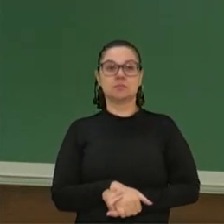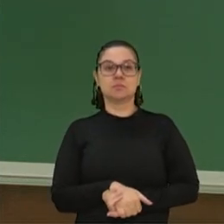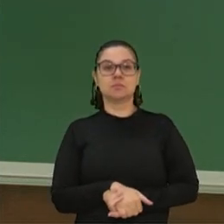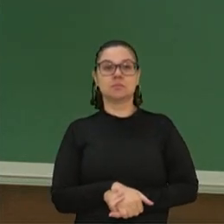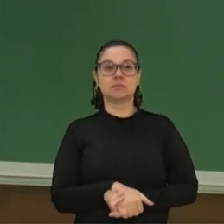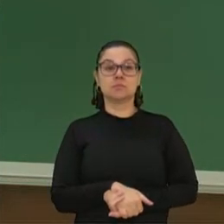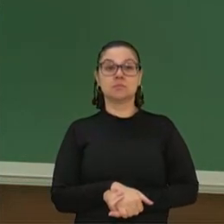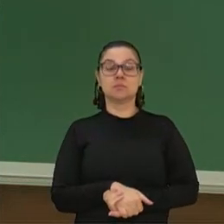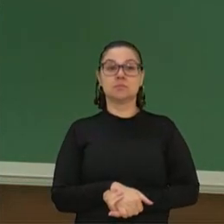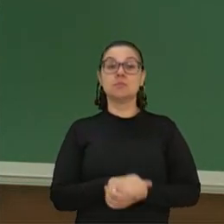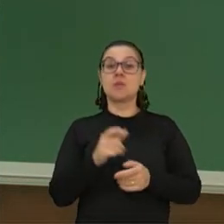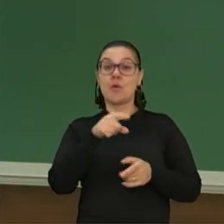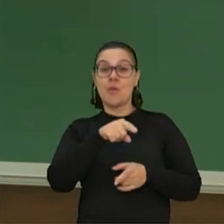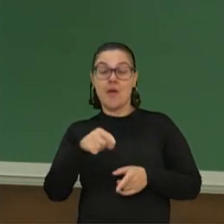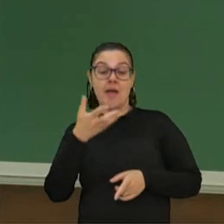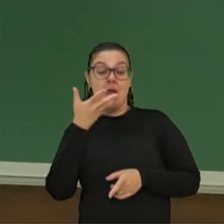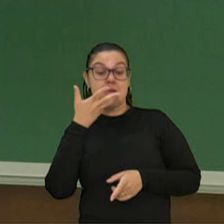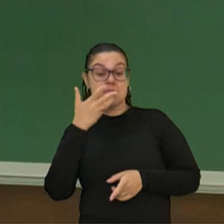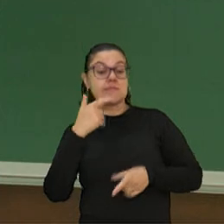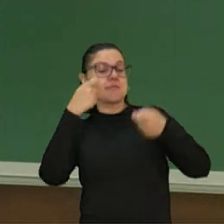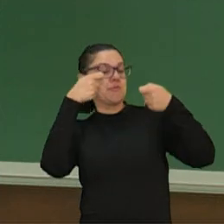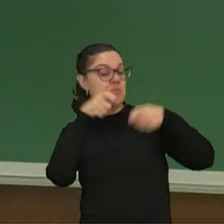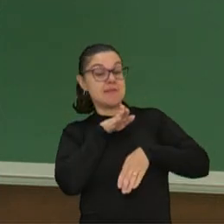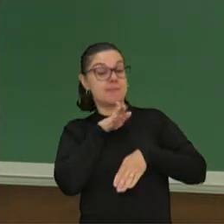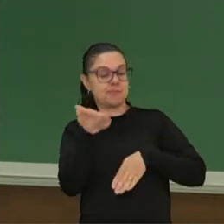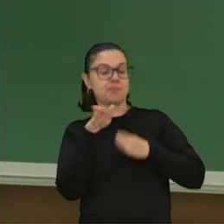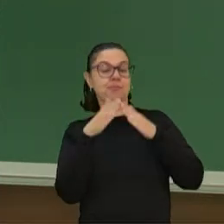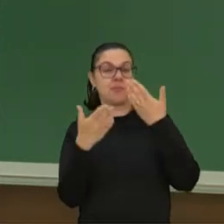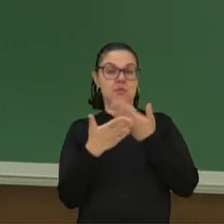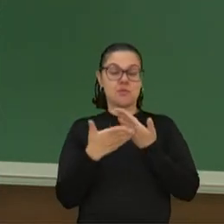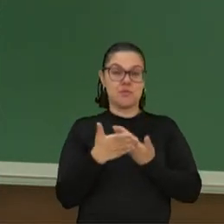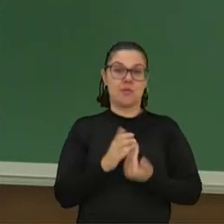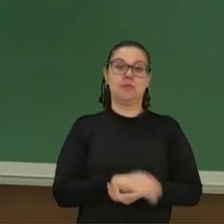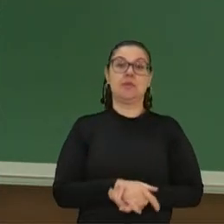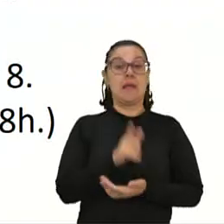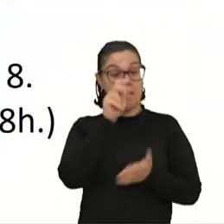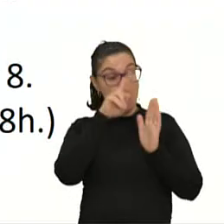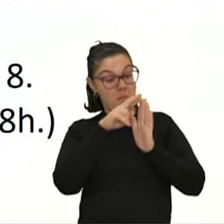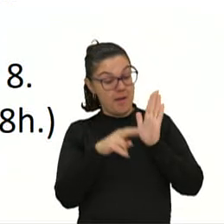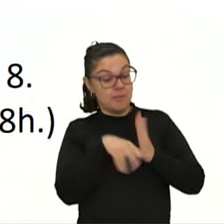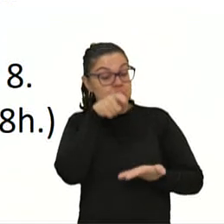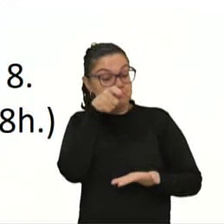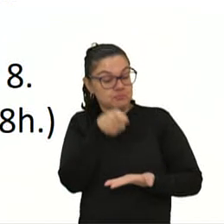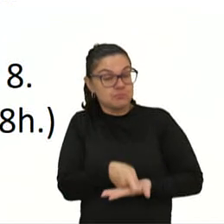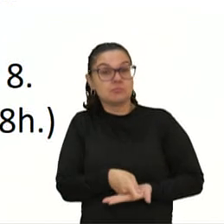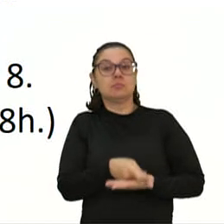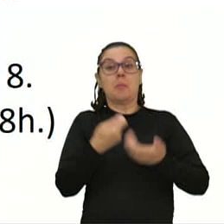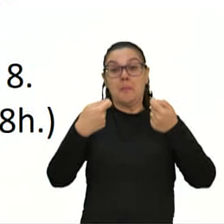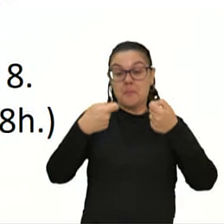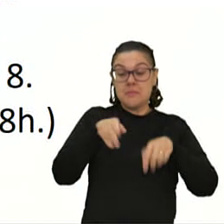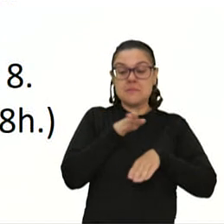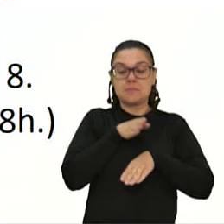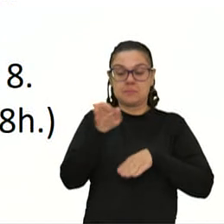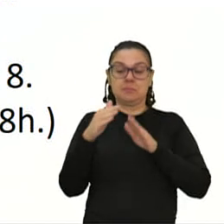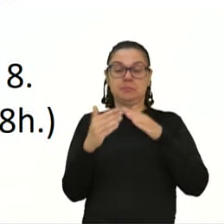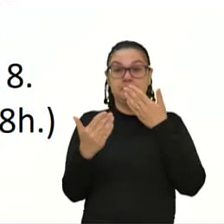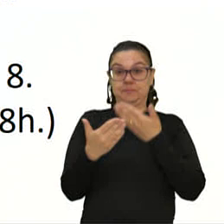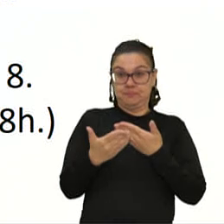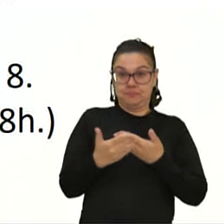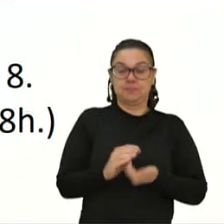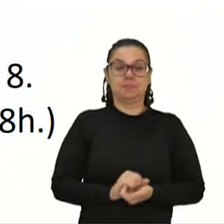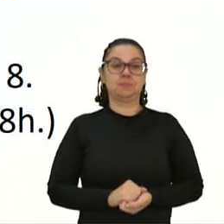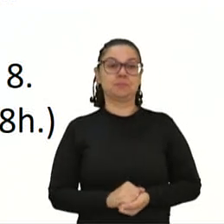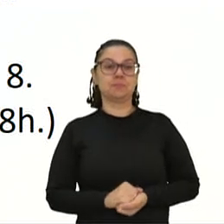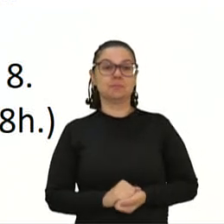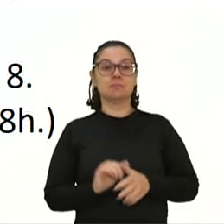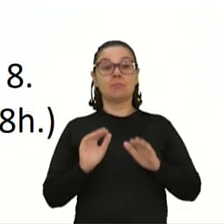to school. As crianças têm que ir para a escola. Olha só, é uma regra, né? Existe uma obrigação, tem que ir para a